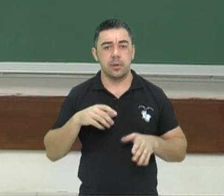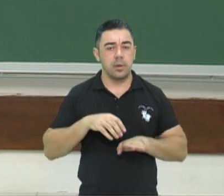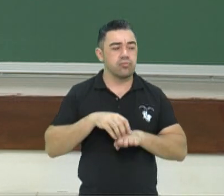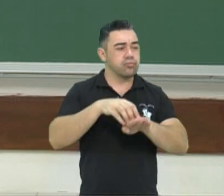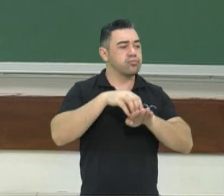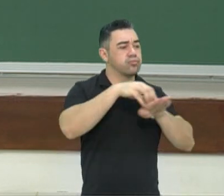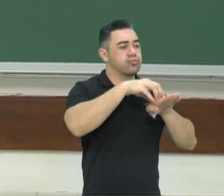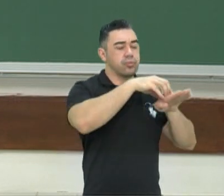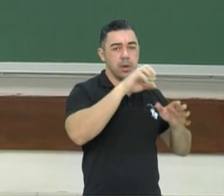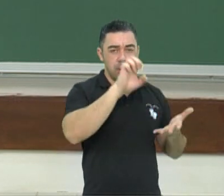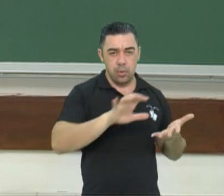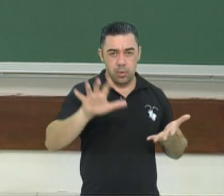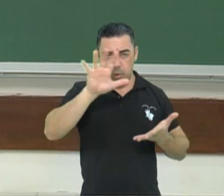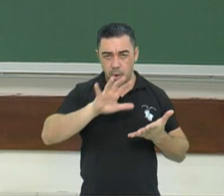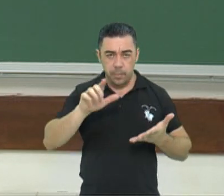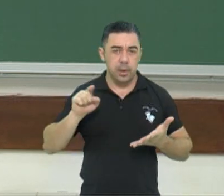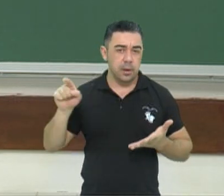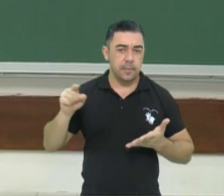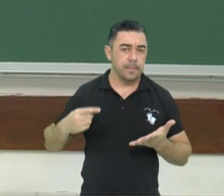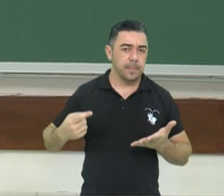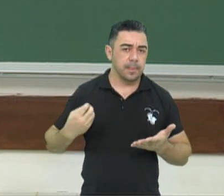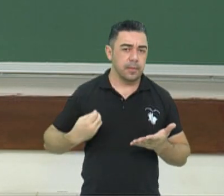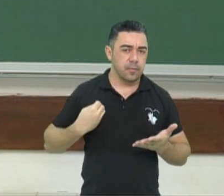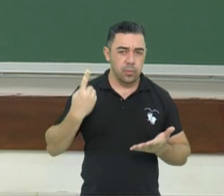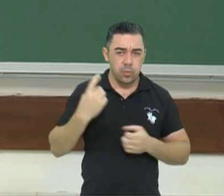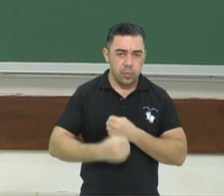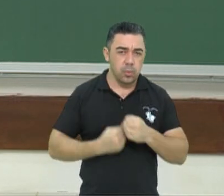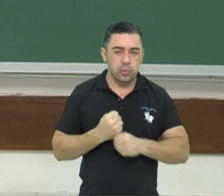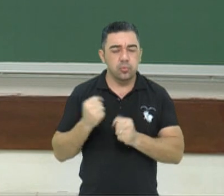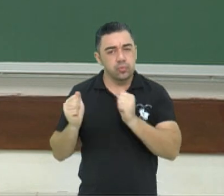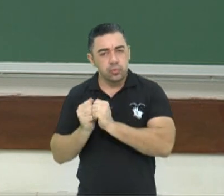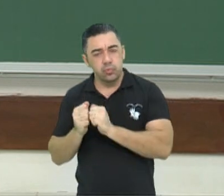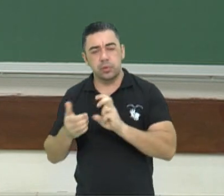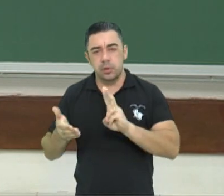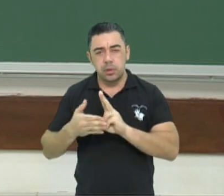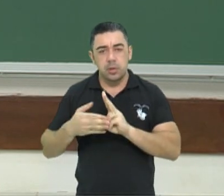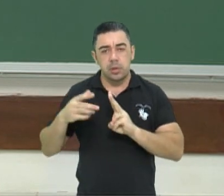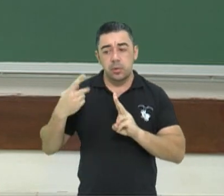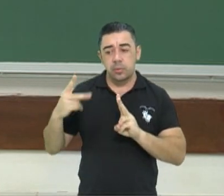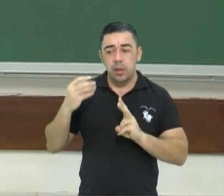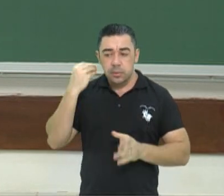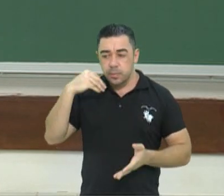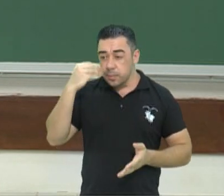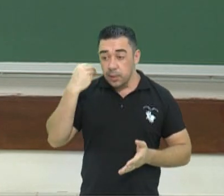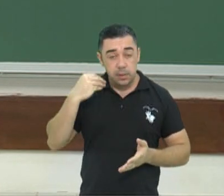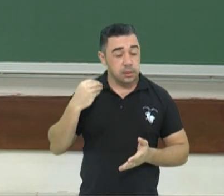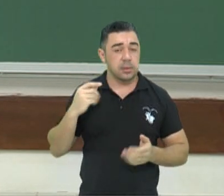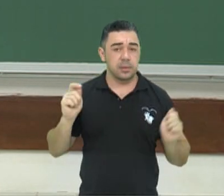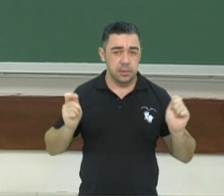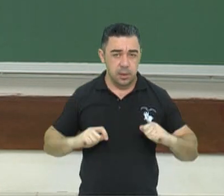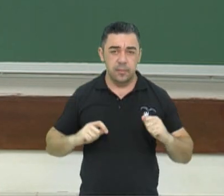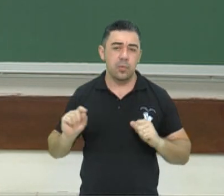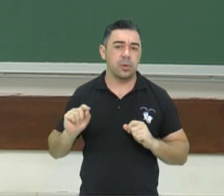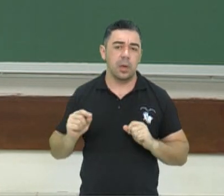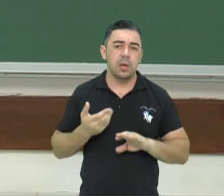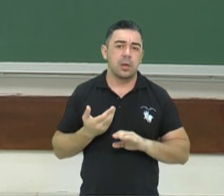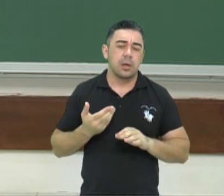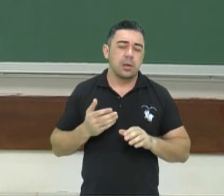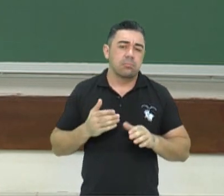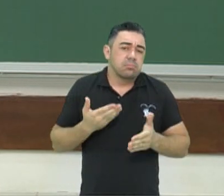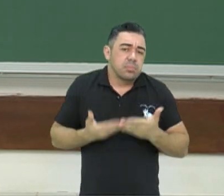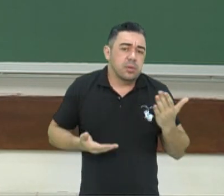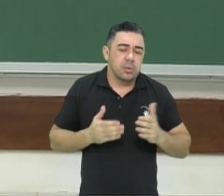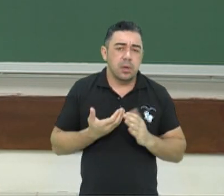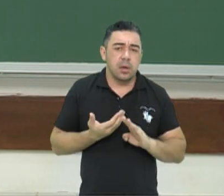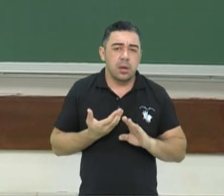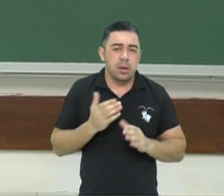a Europa e viveram um ano com os aborígenes, então elas tinham muita experiência juntos. Foi um desgaste natural do casamento e teve a separação. O